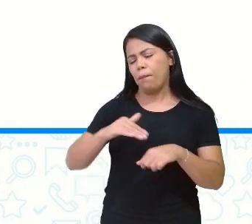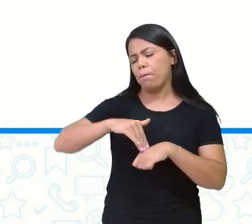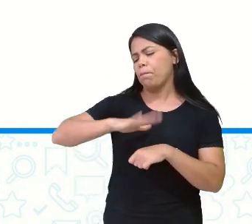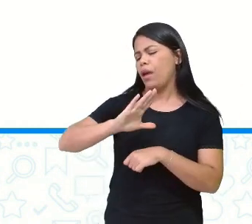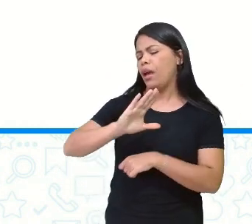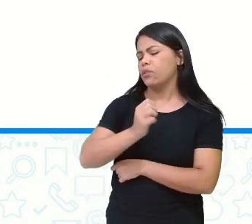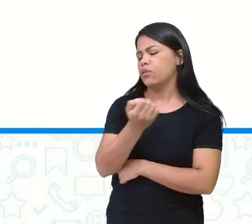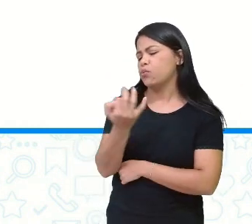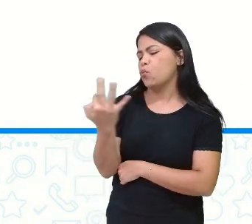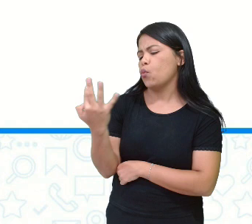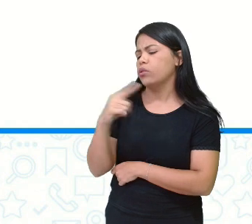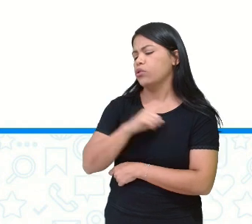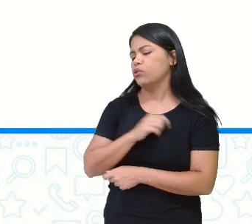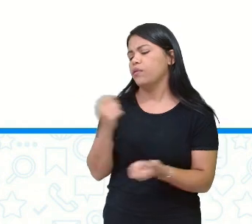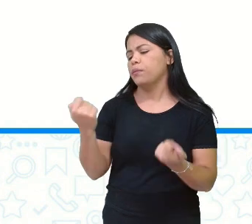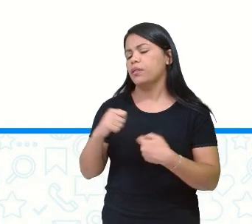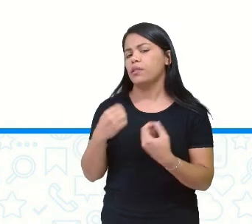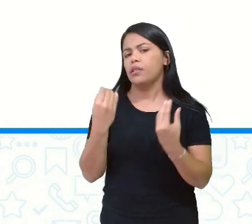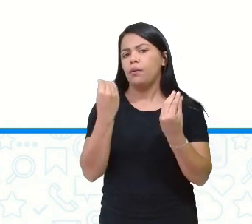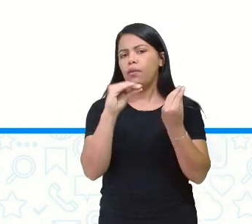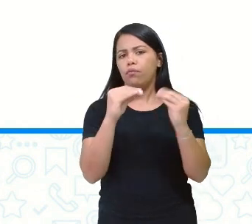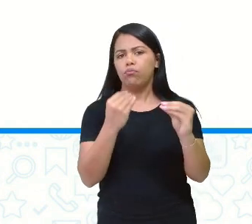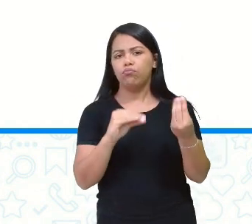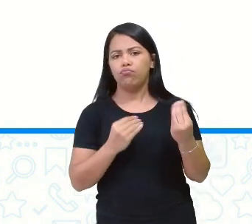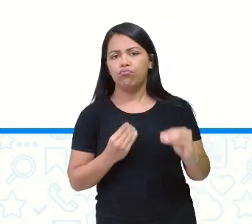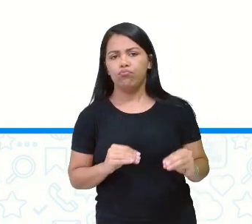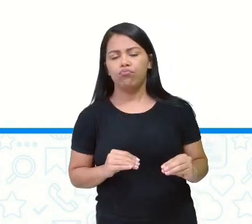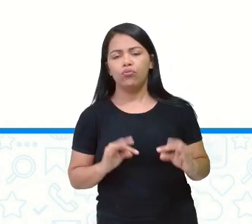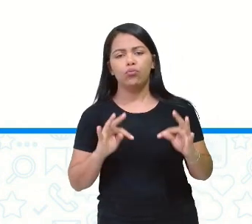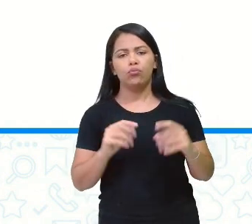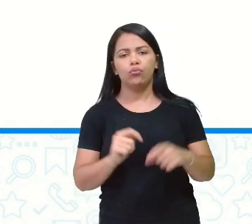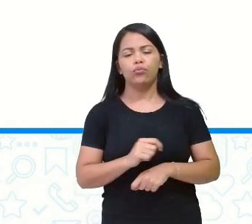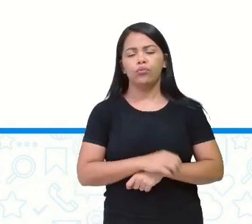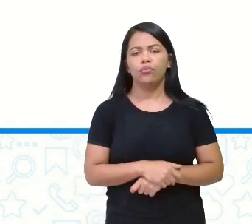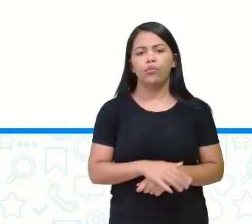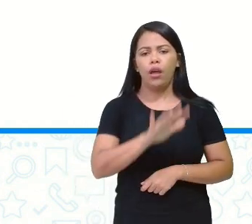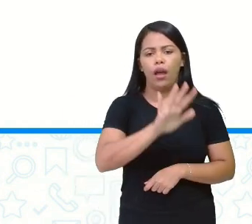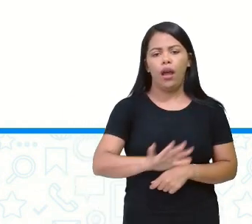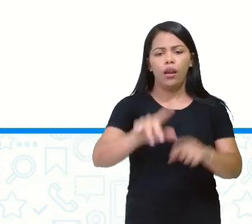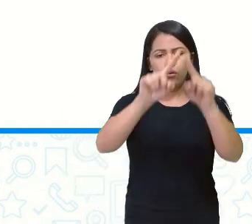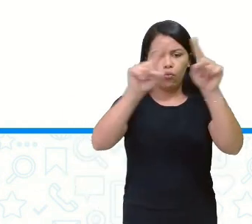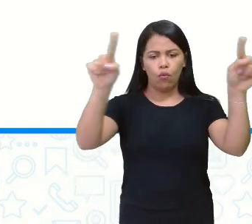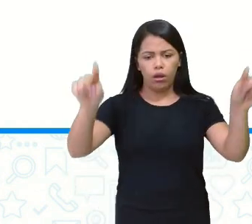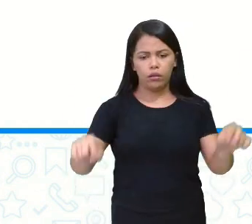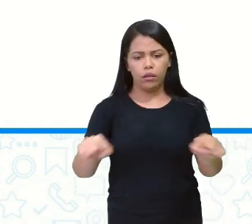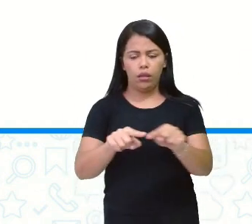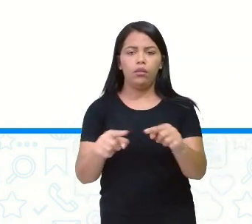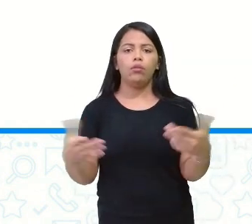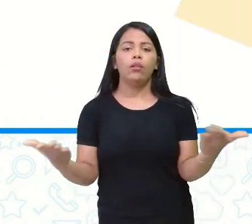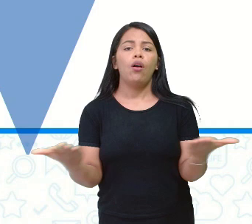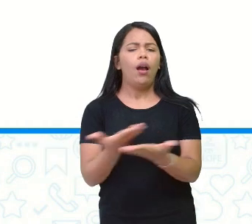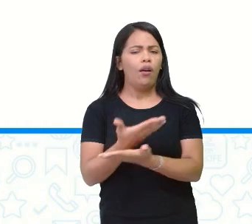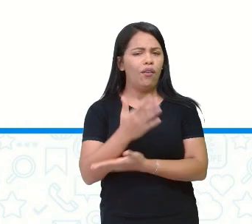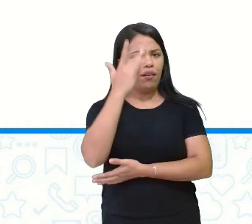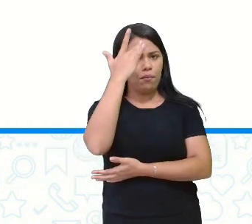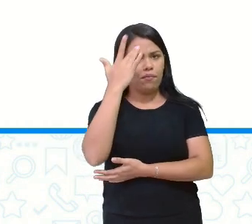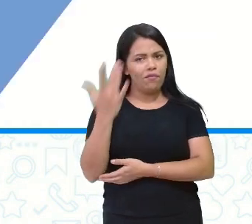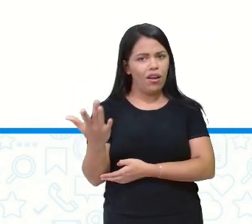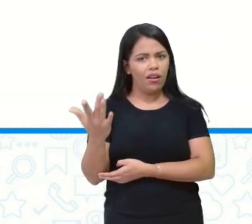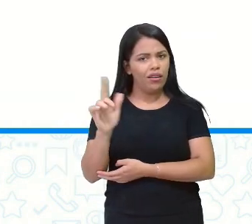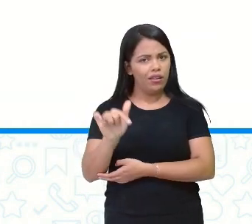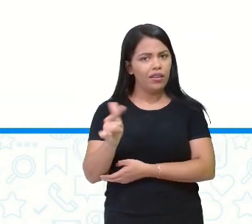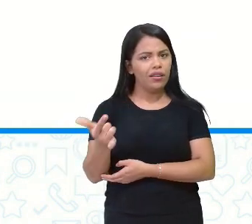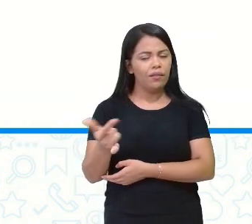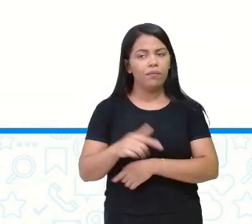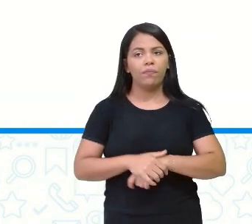pedacinhos a gente vai precisar para completar essa área? Eu acho que agora ficou fácil, não foi? Vou